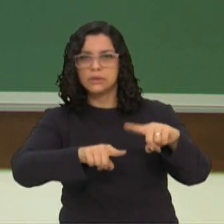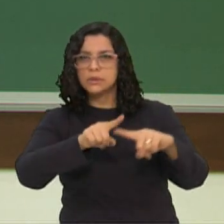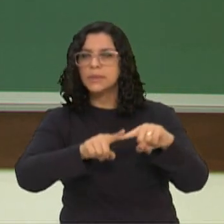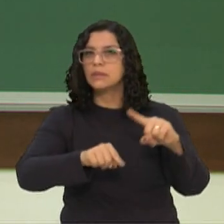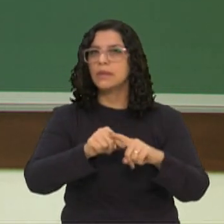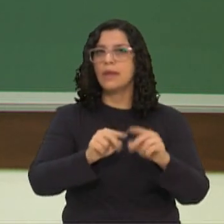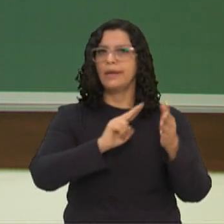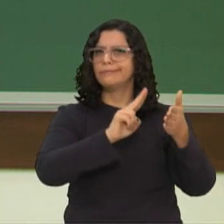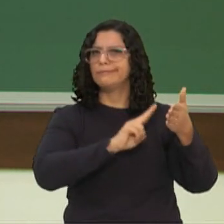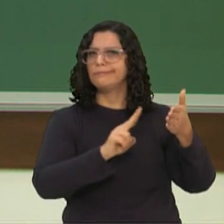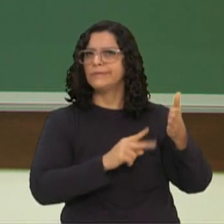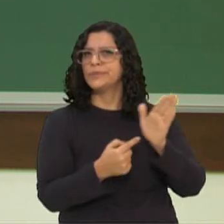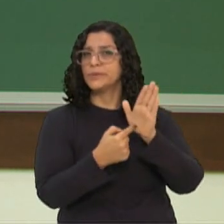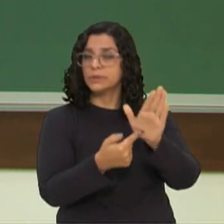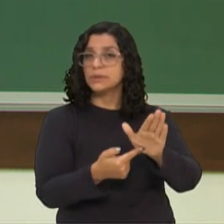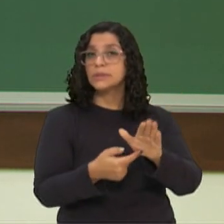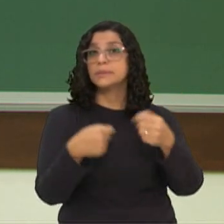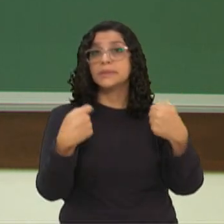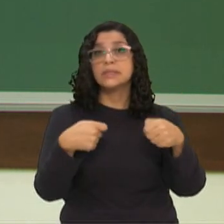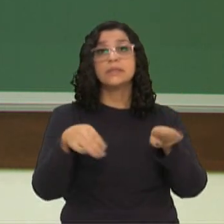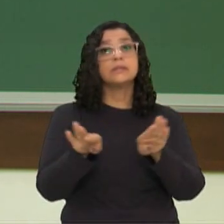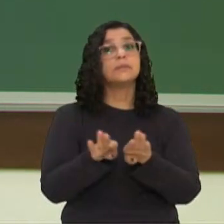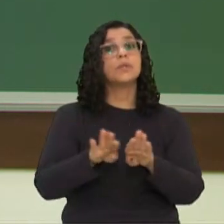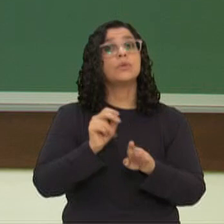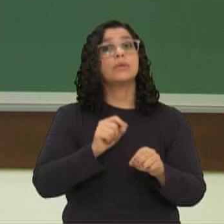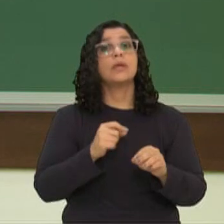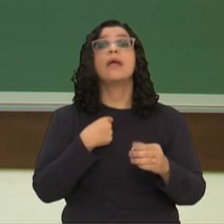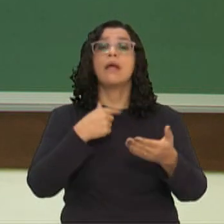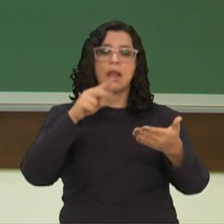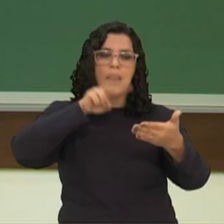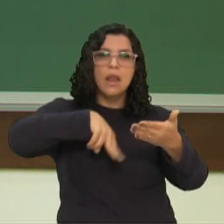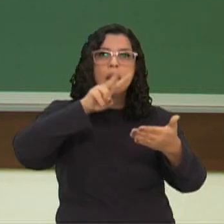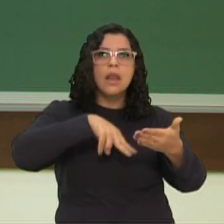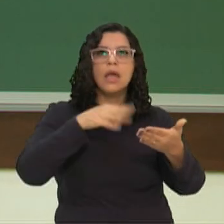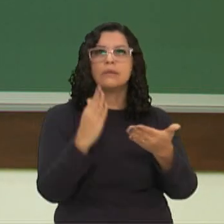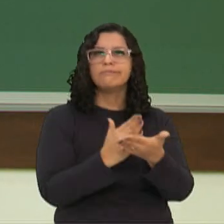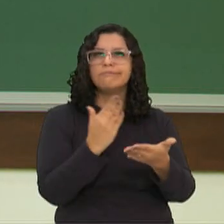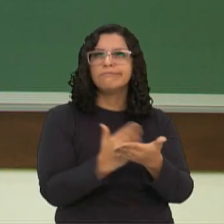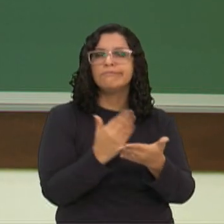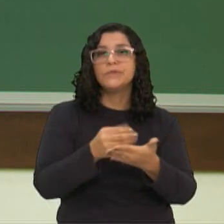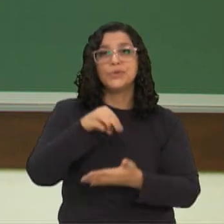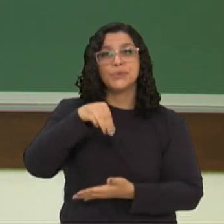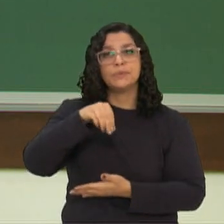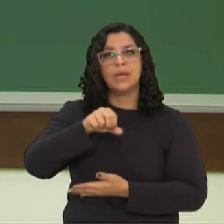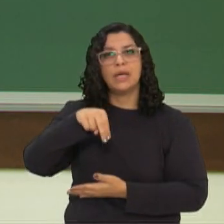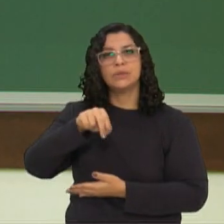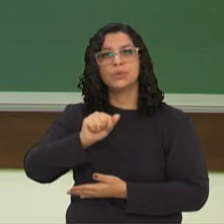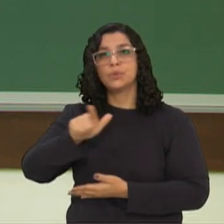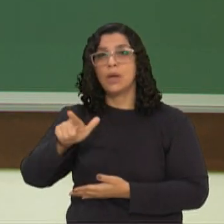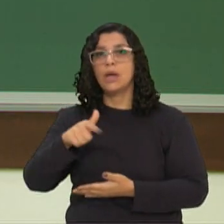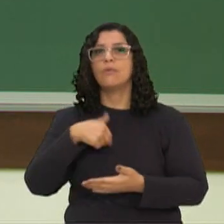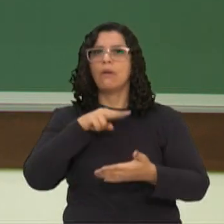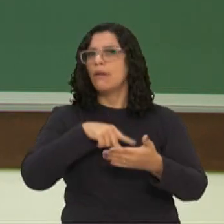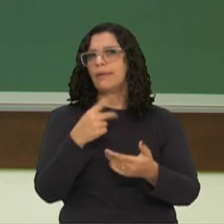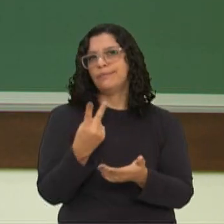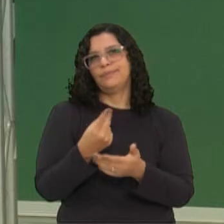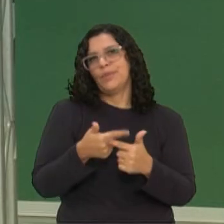importante a gente observar o manual do fabricante, tudo, né? E não tem erro, tá?